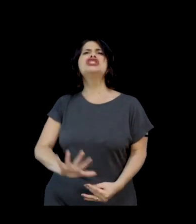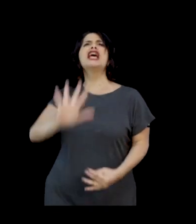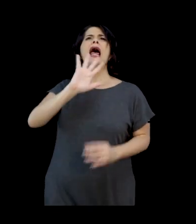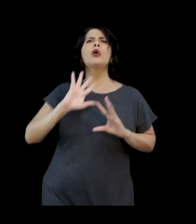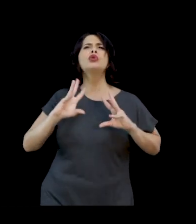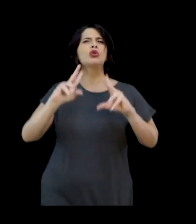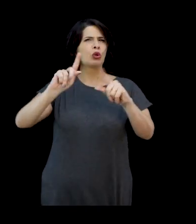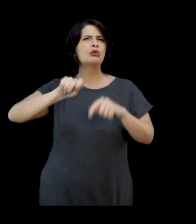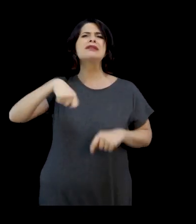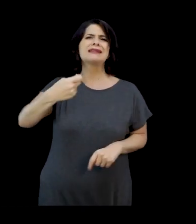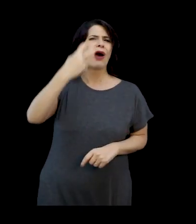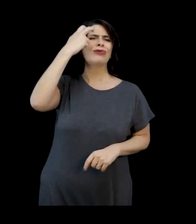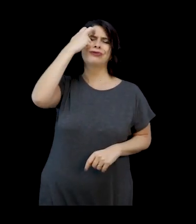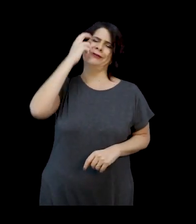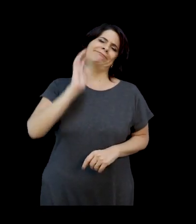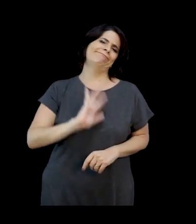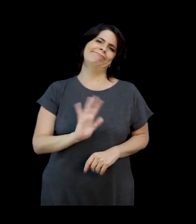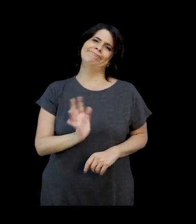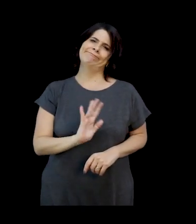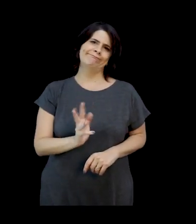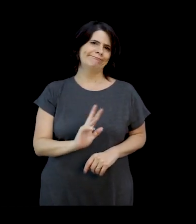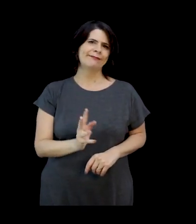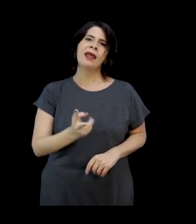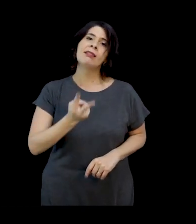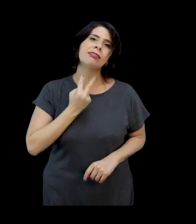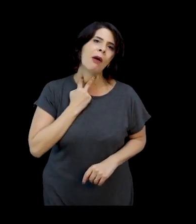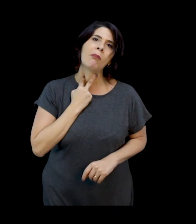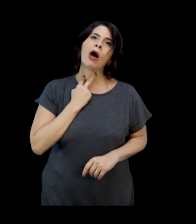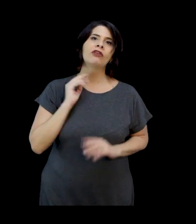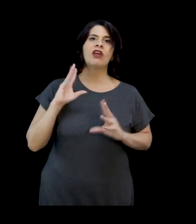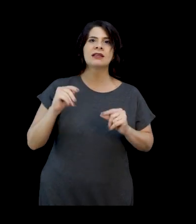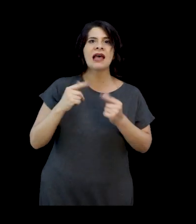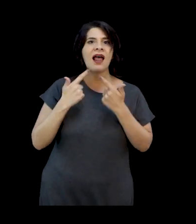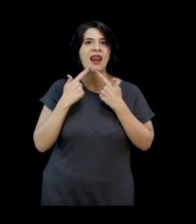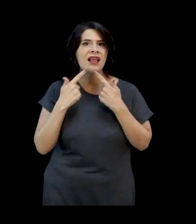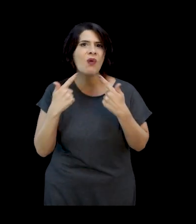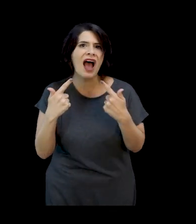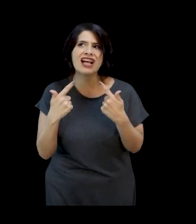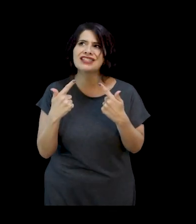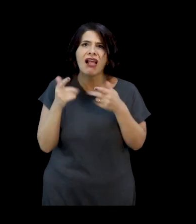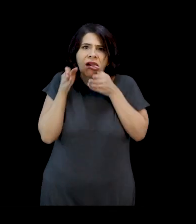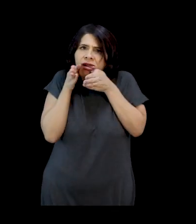gente não pode ficar alienado nesta linguagem,